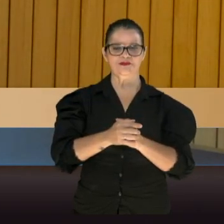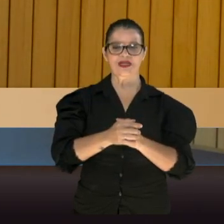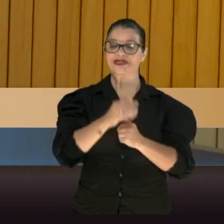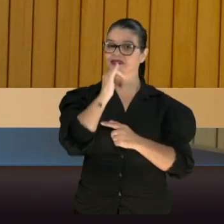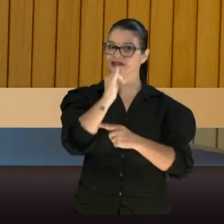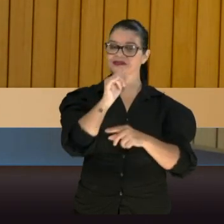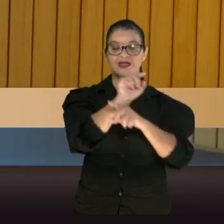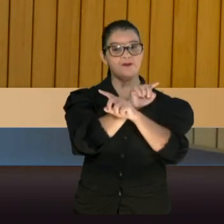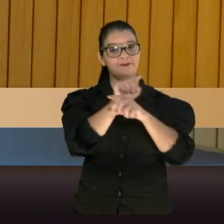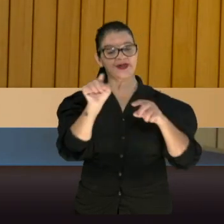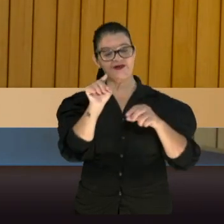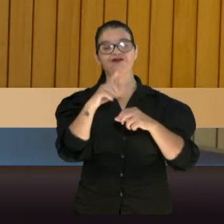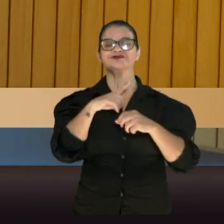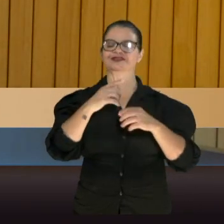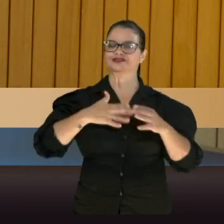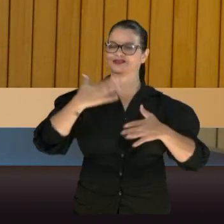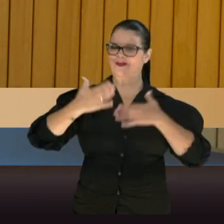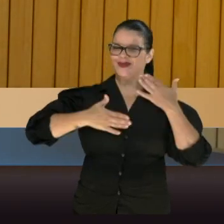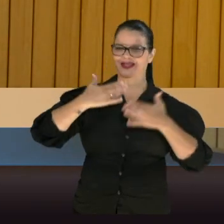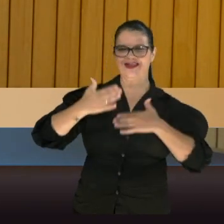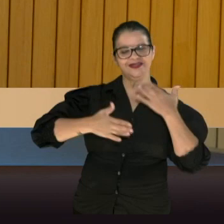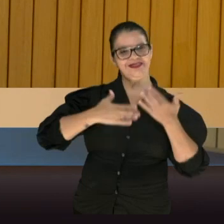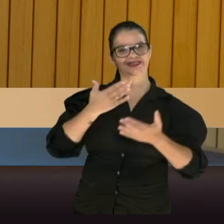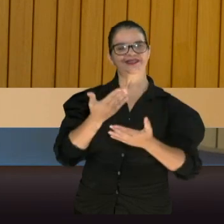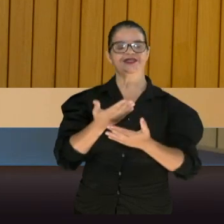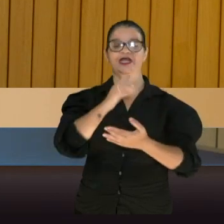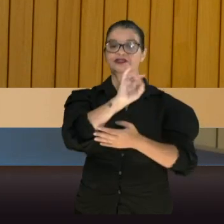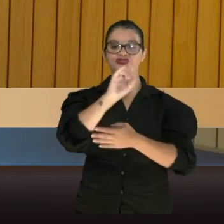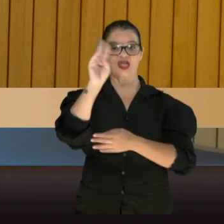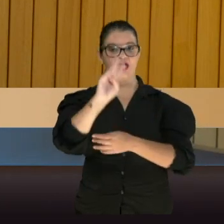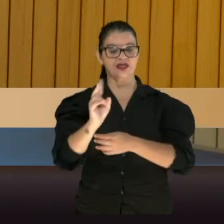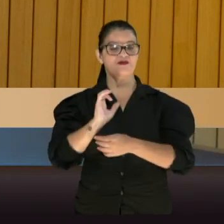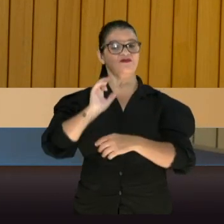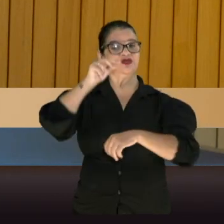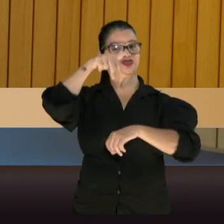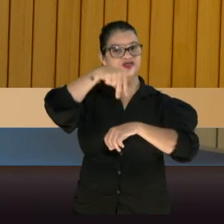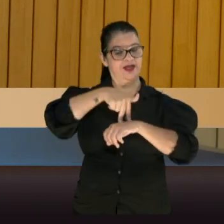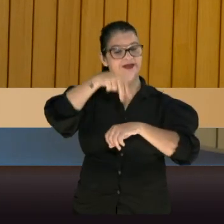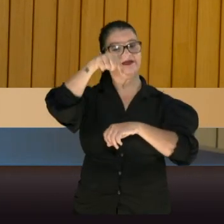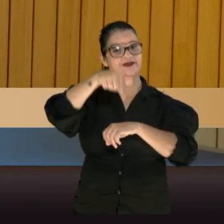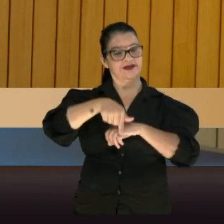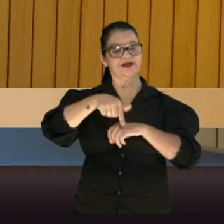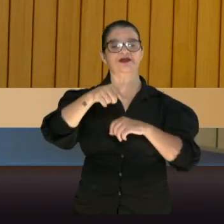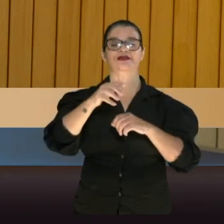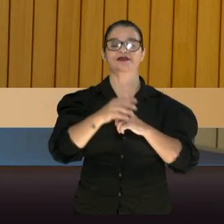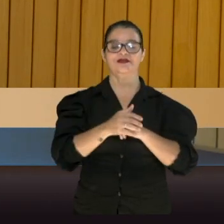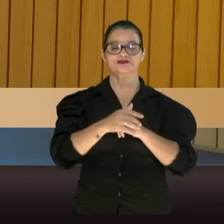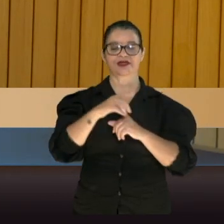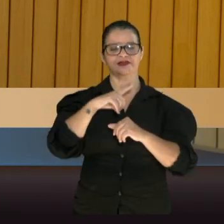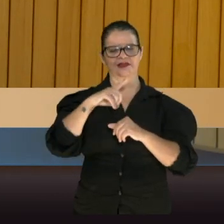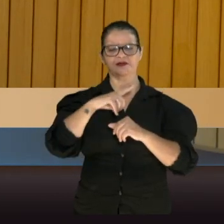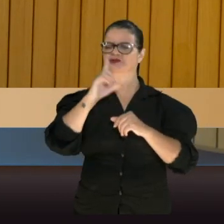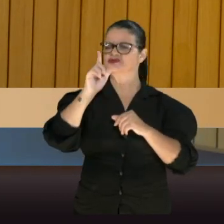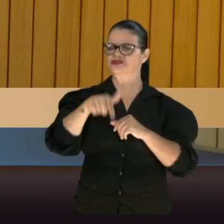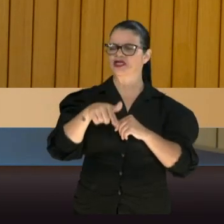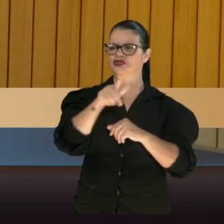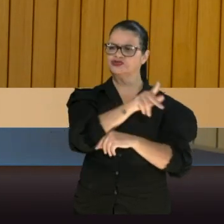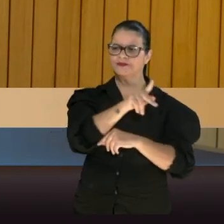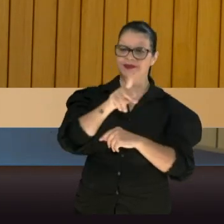Dizer para vocês da minha alegria, né, de cada vez que nesta casa nós temos, seja, presidente,